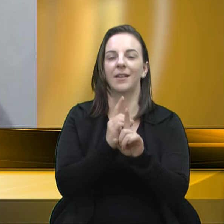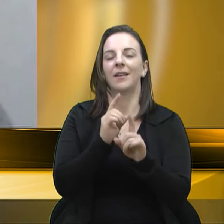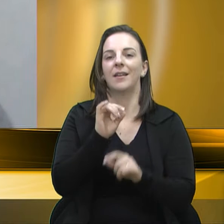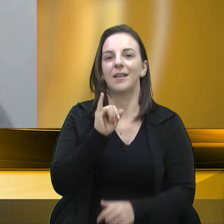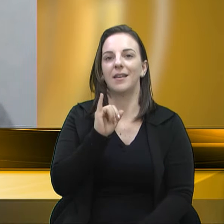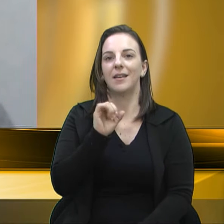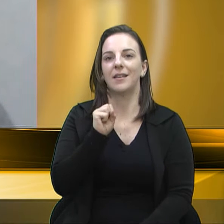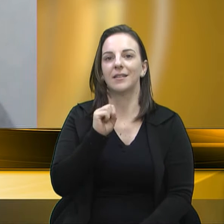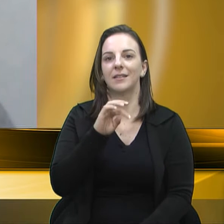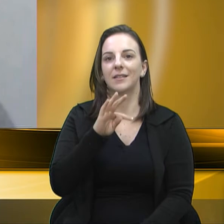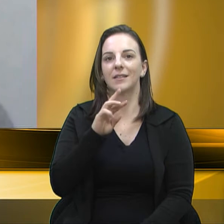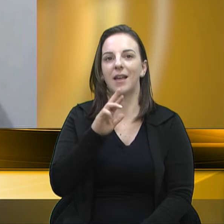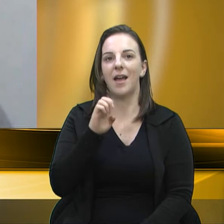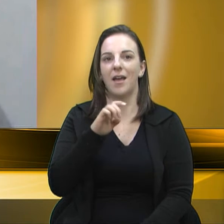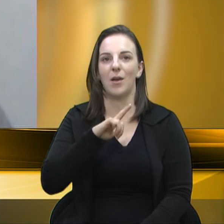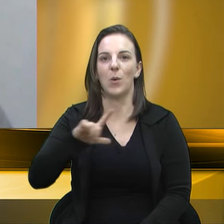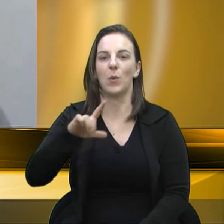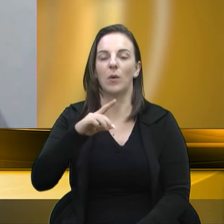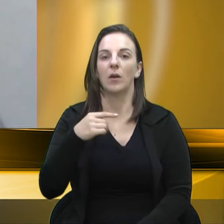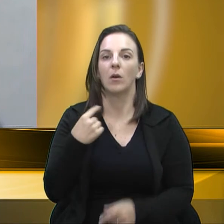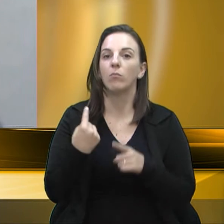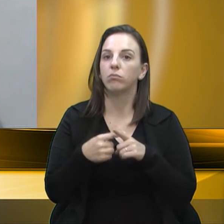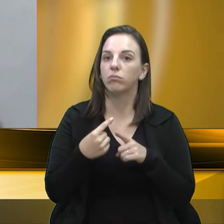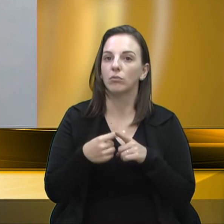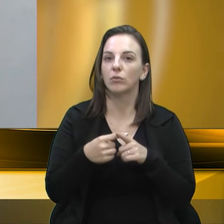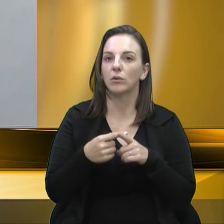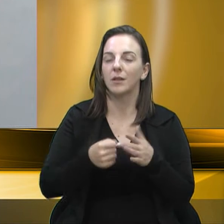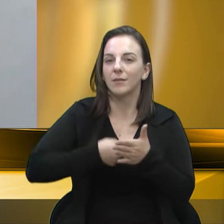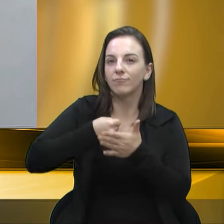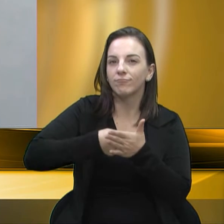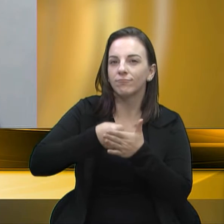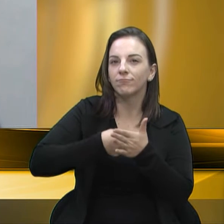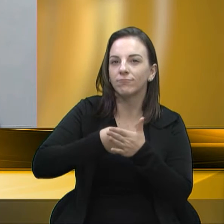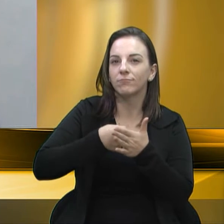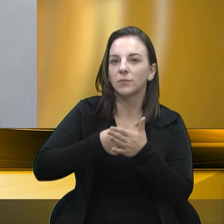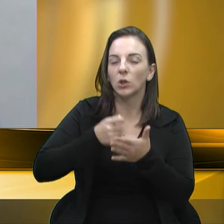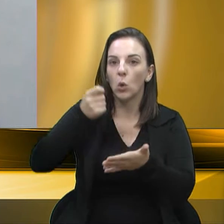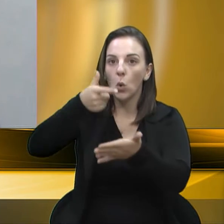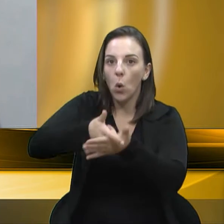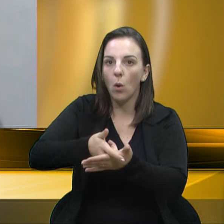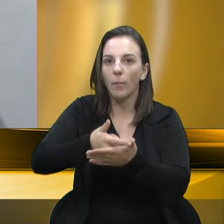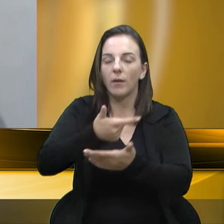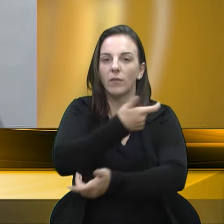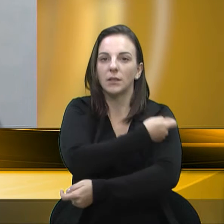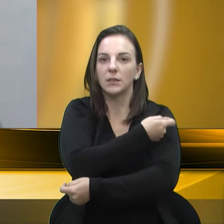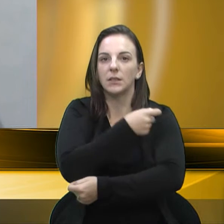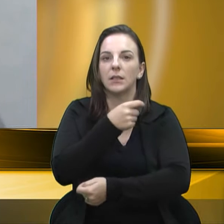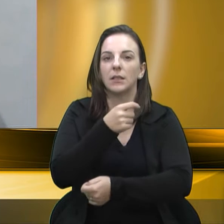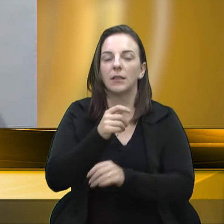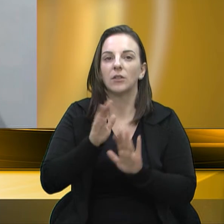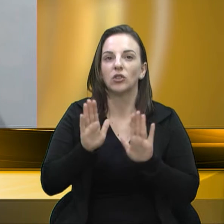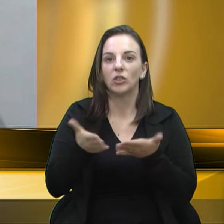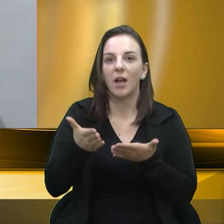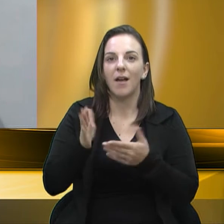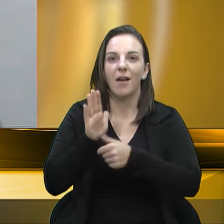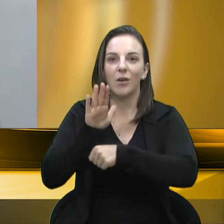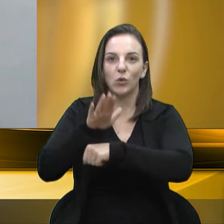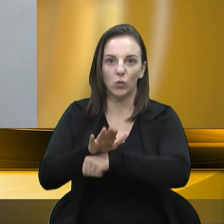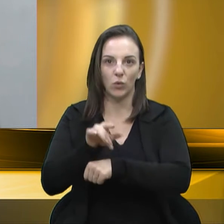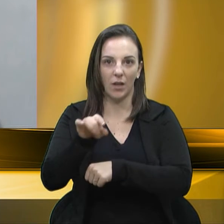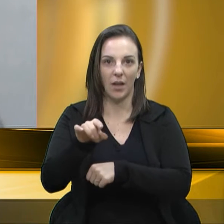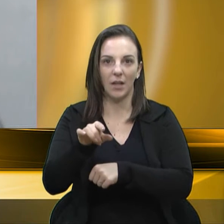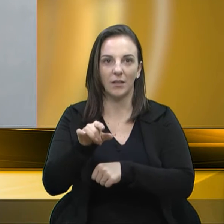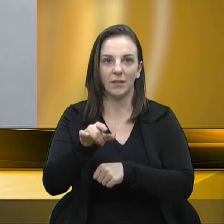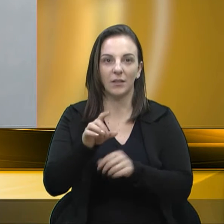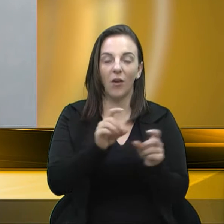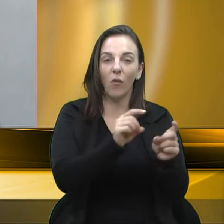Inclusive, a aquisição e a busca por vacinas do Chile já faz com que o Chile possa, inclusive, ceder vacinas